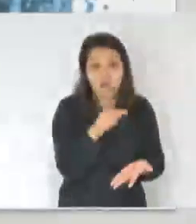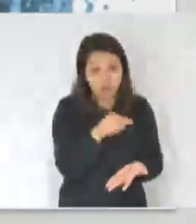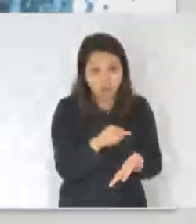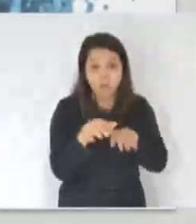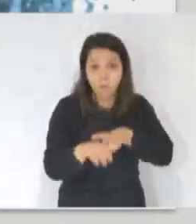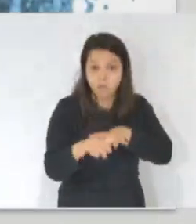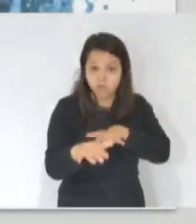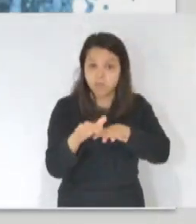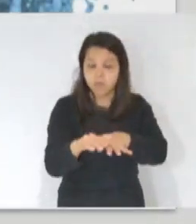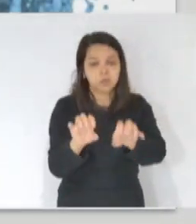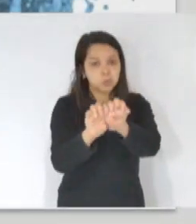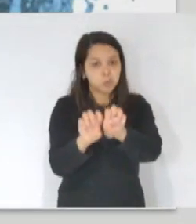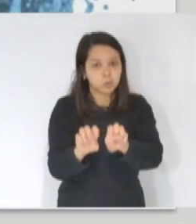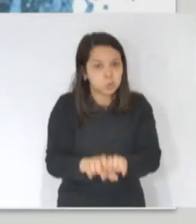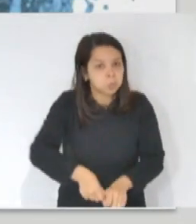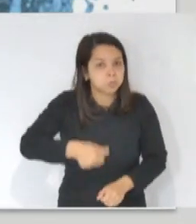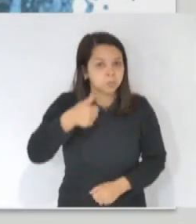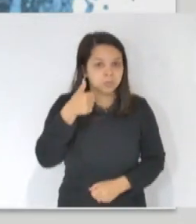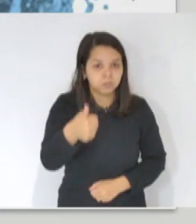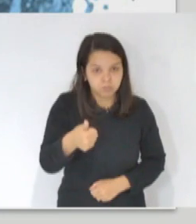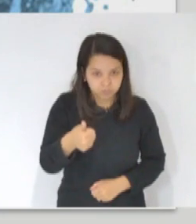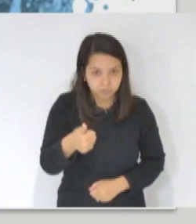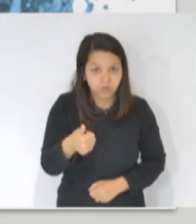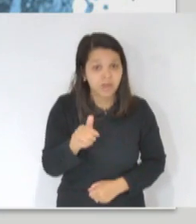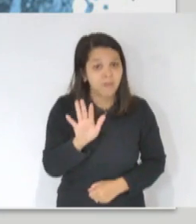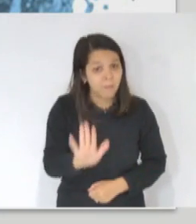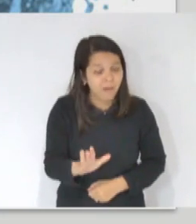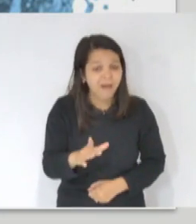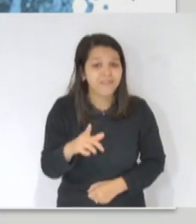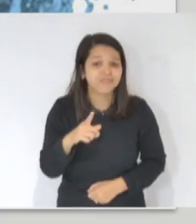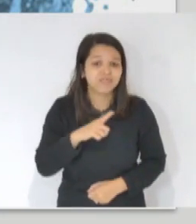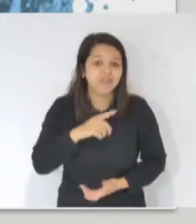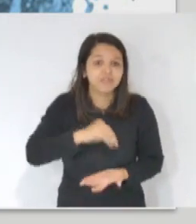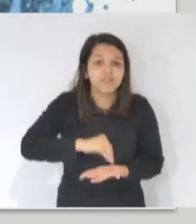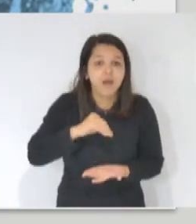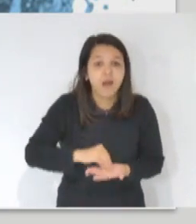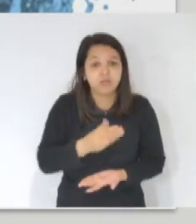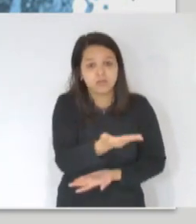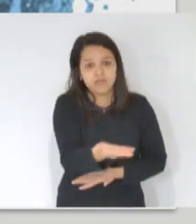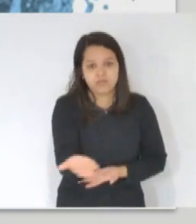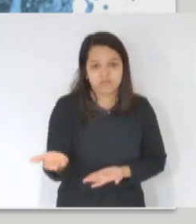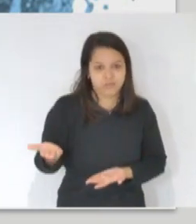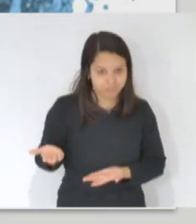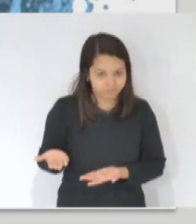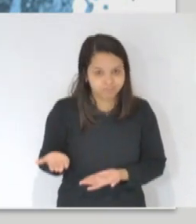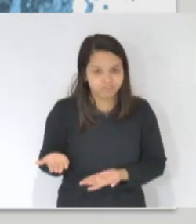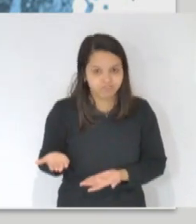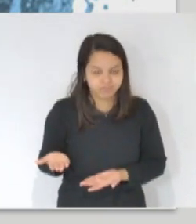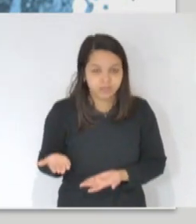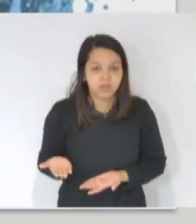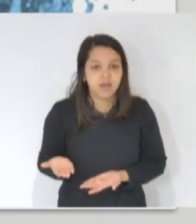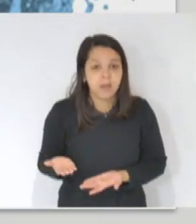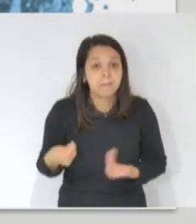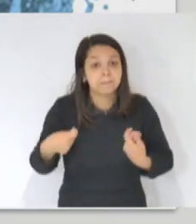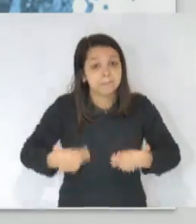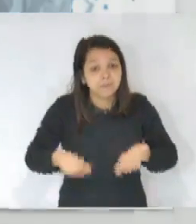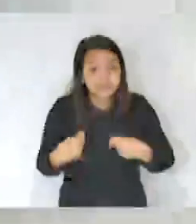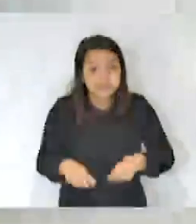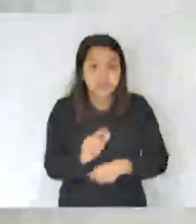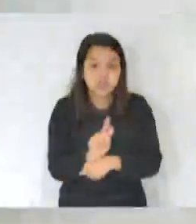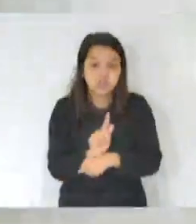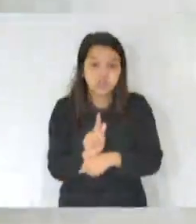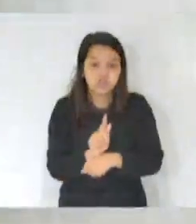estruturado, mas nós ainda sentimos a falta de vocês. Nós precisamos da gestão